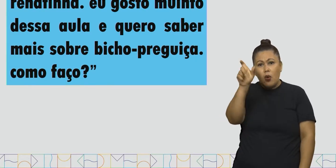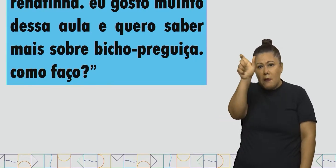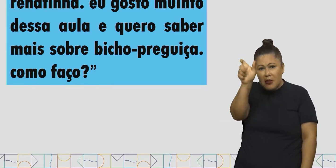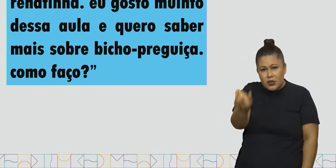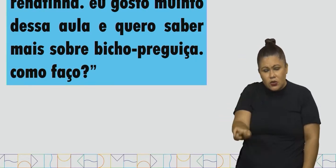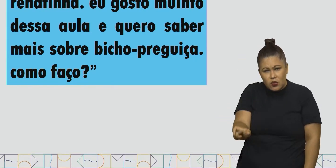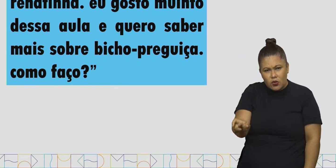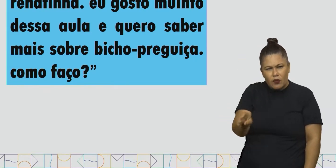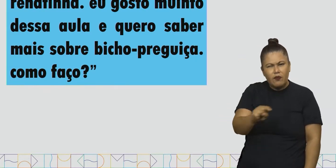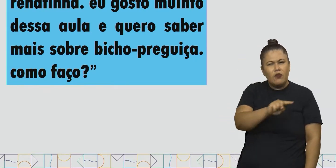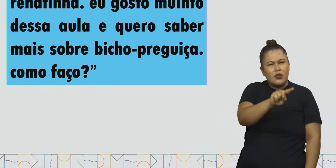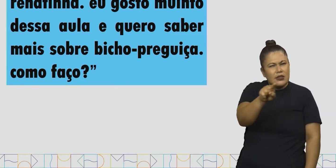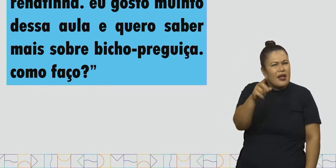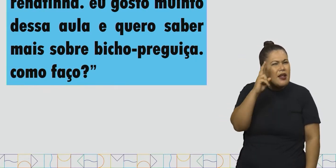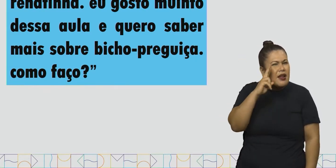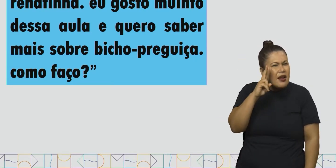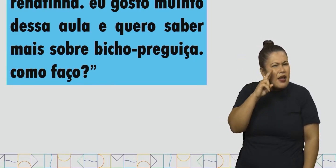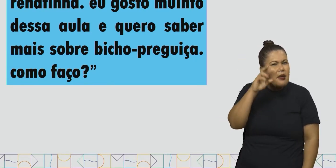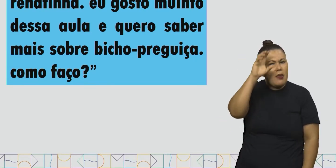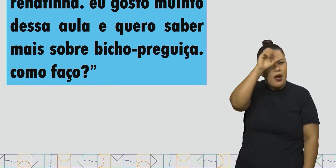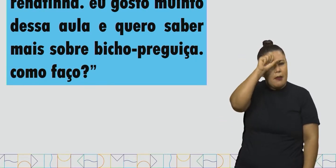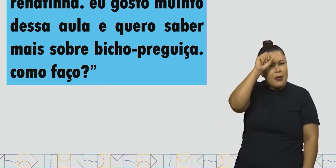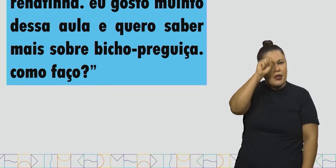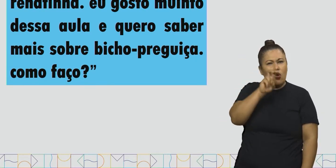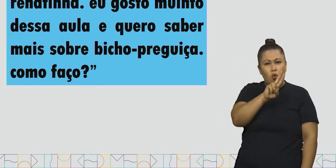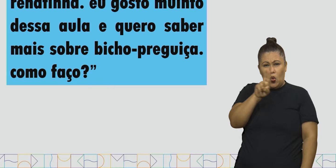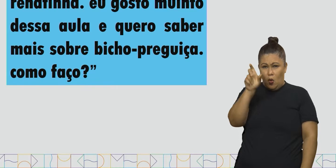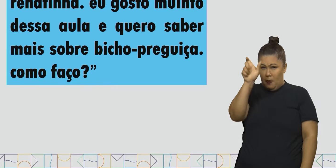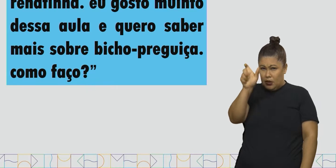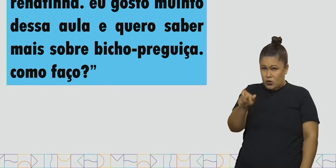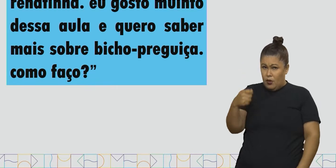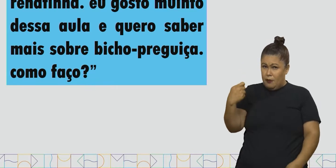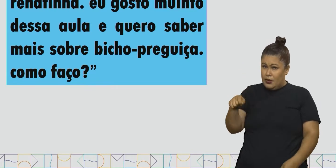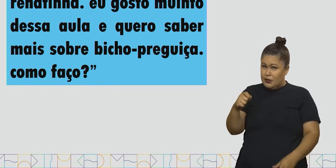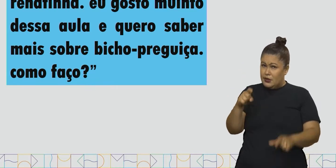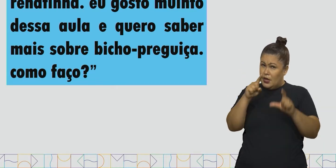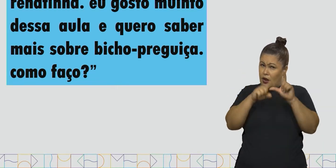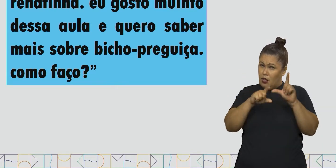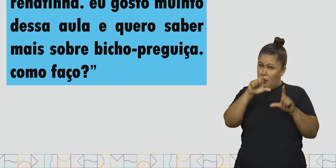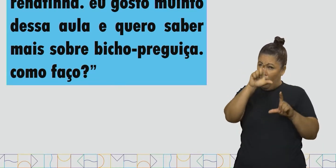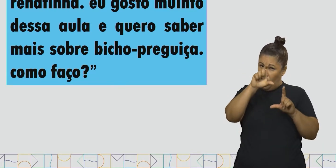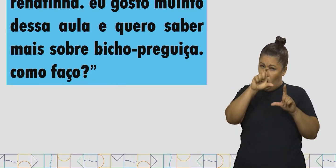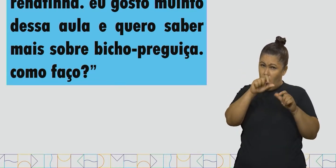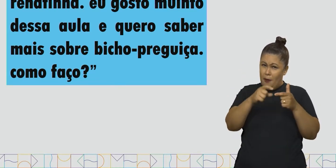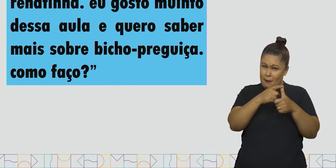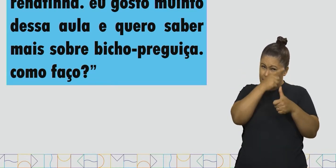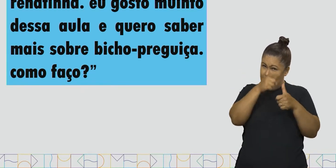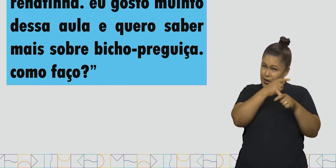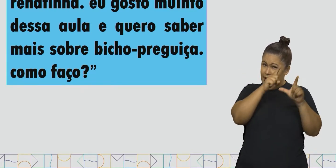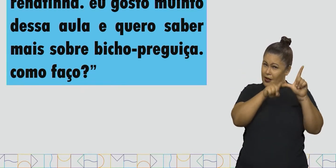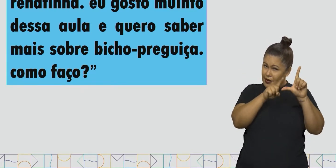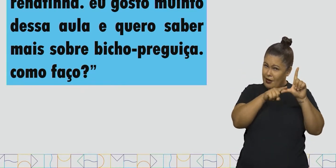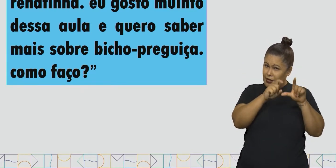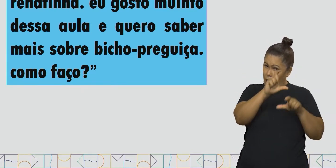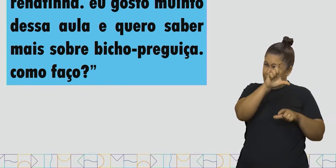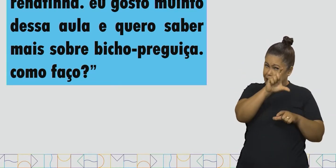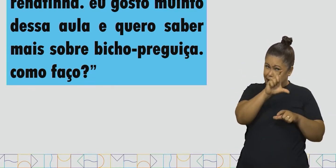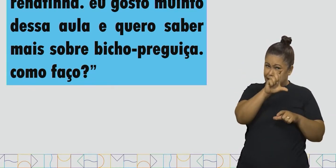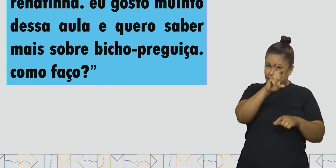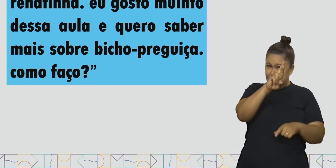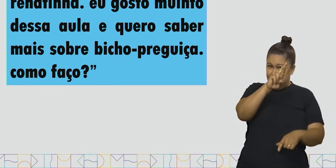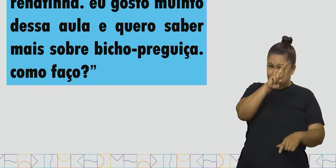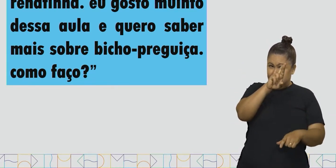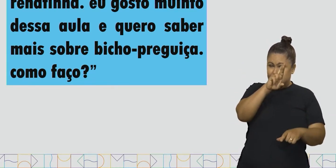de que você já aprendeu que nomes de pessoas se escreve com letra maiúscula. E por